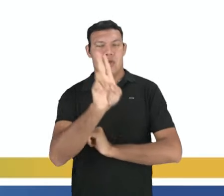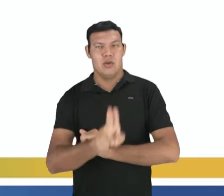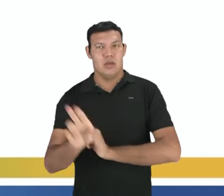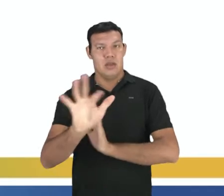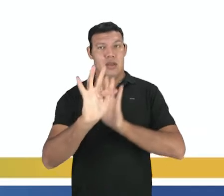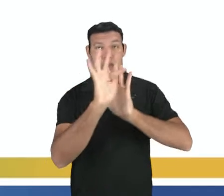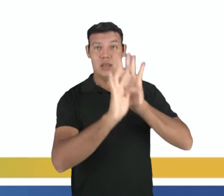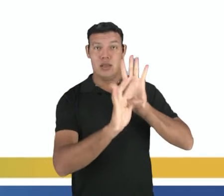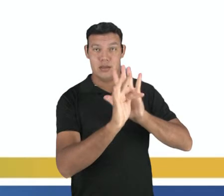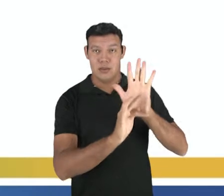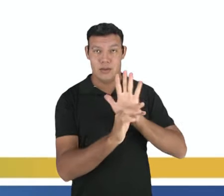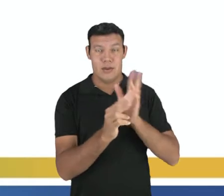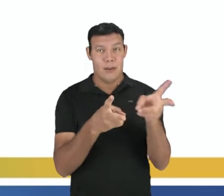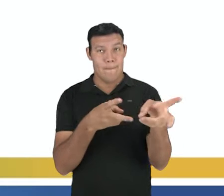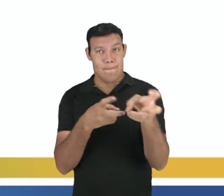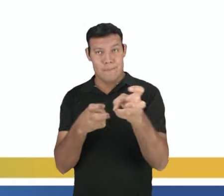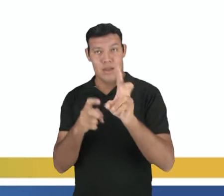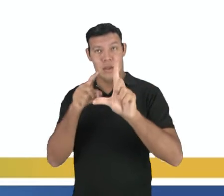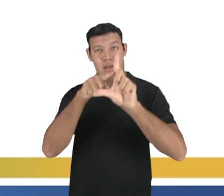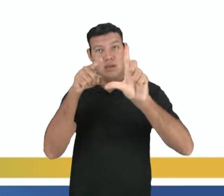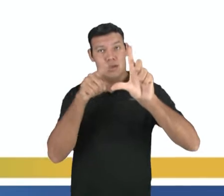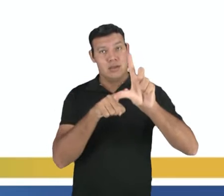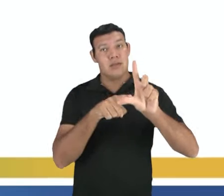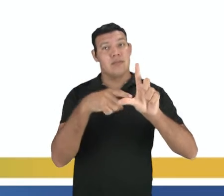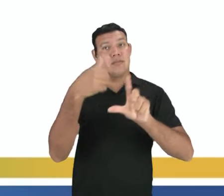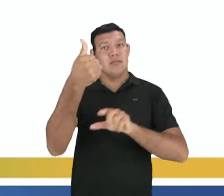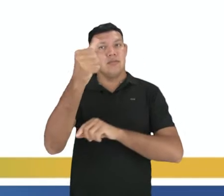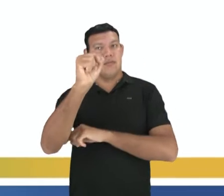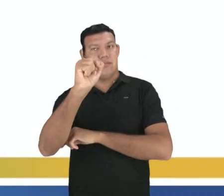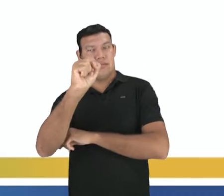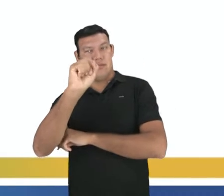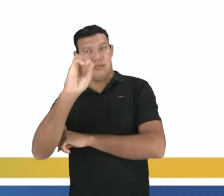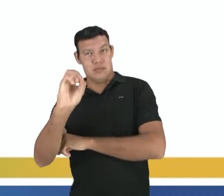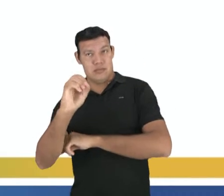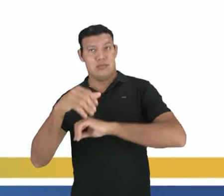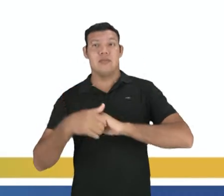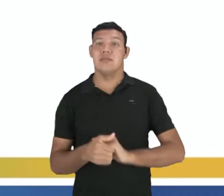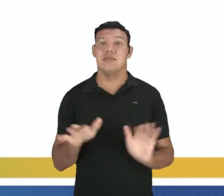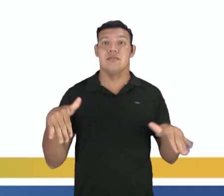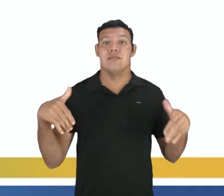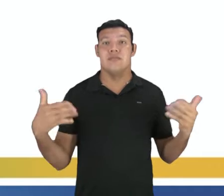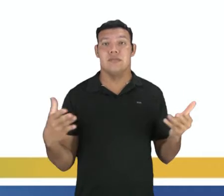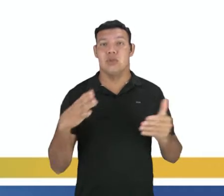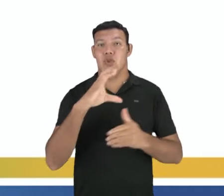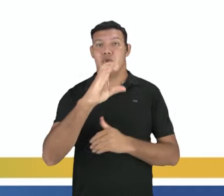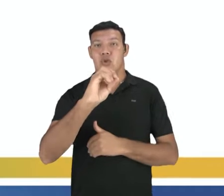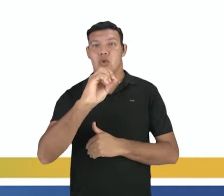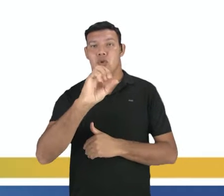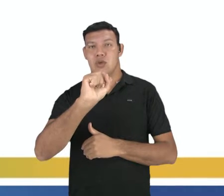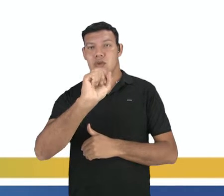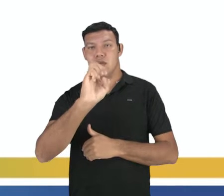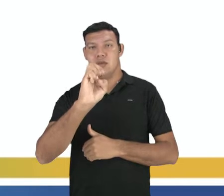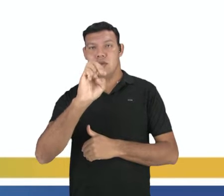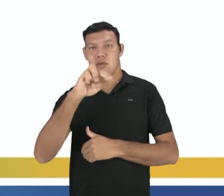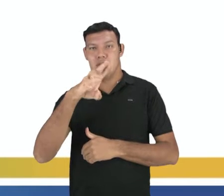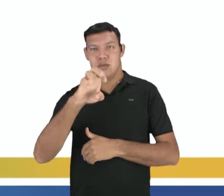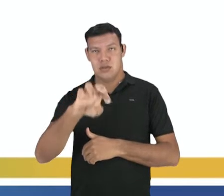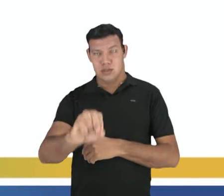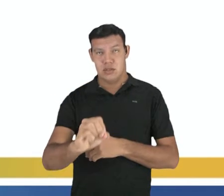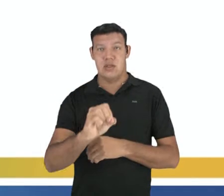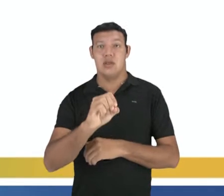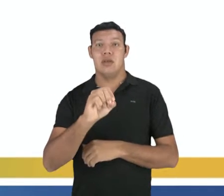equação você vai ver que o ângulo formado entre os dois é 180 e o cosseno de 180 graus é menos um